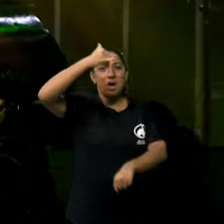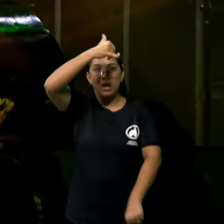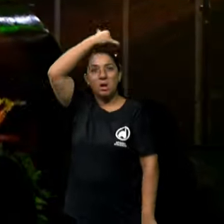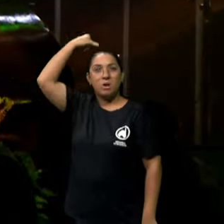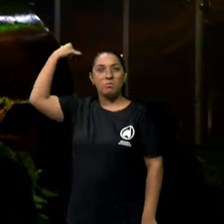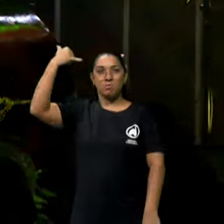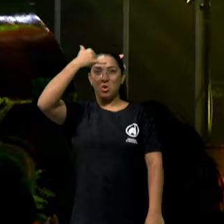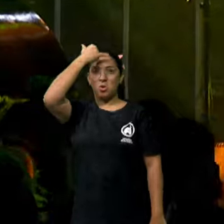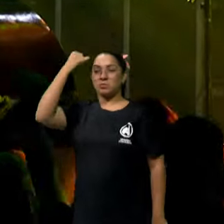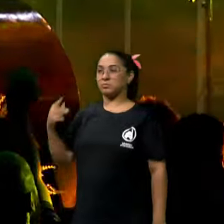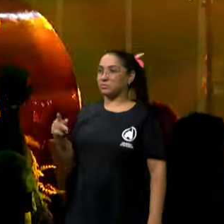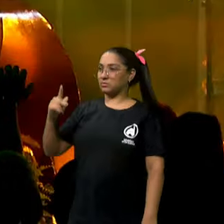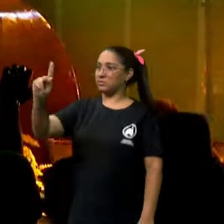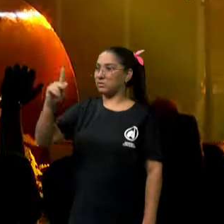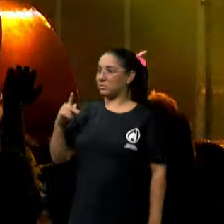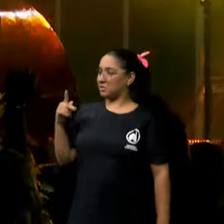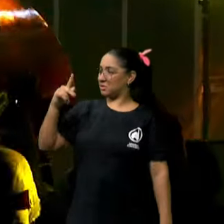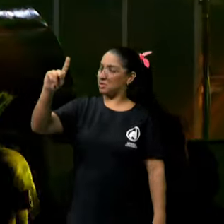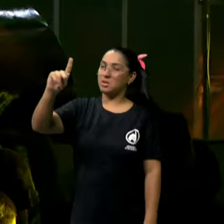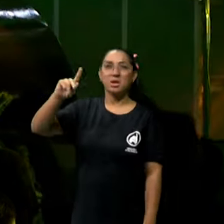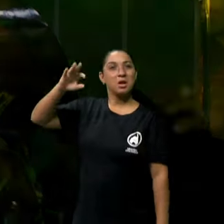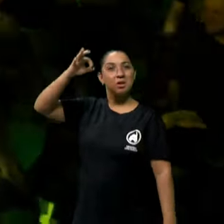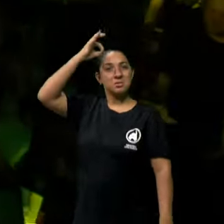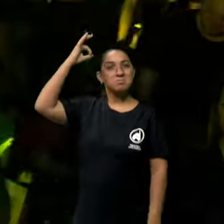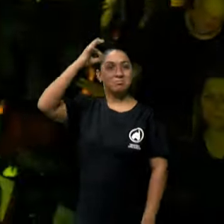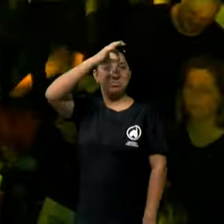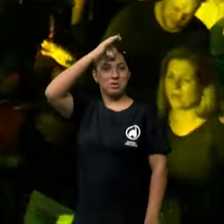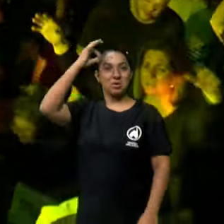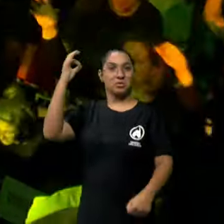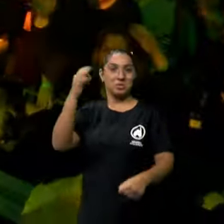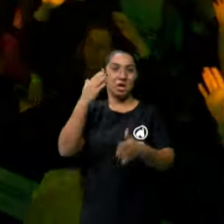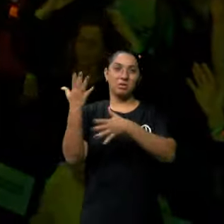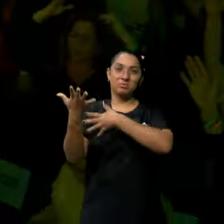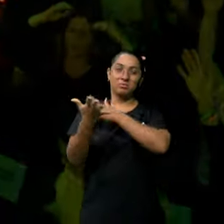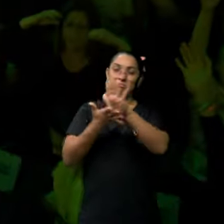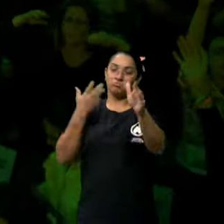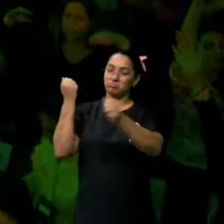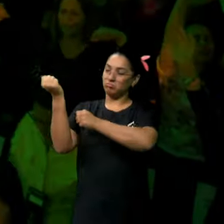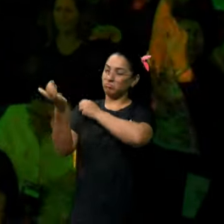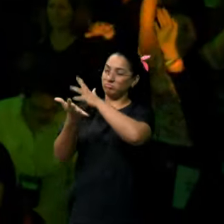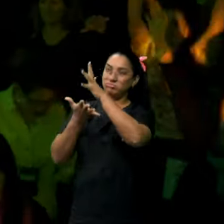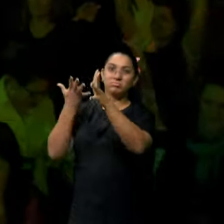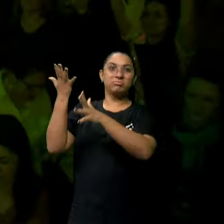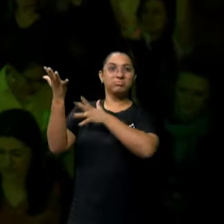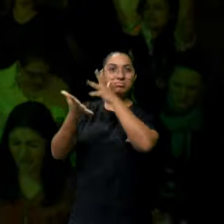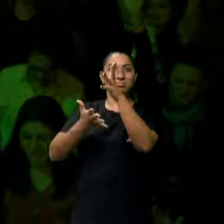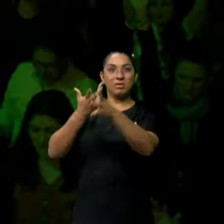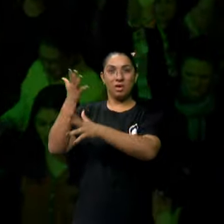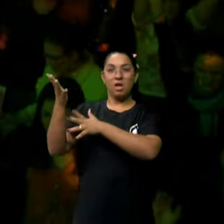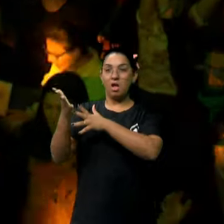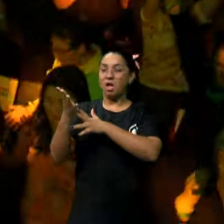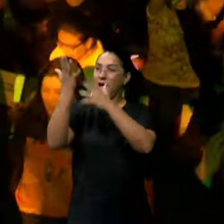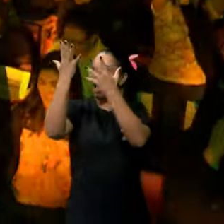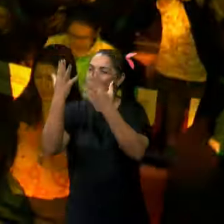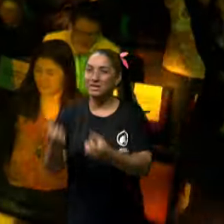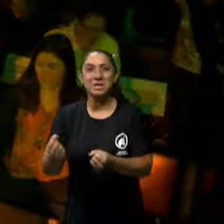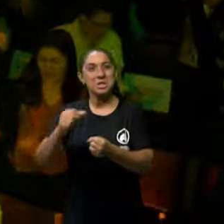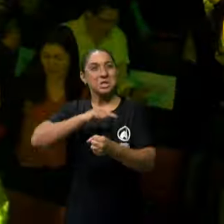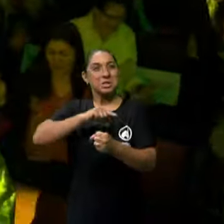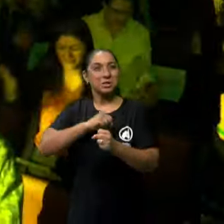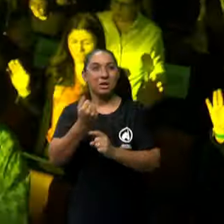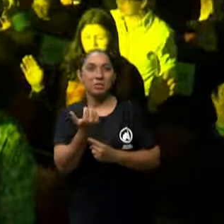Papa Zen de arrecada ba ba ba ba ba é o senhor que nos faz acervos para